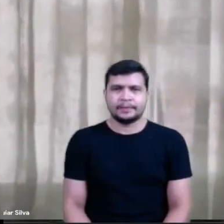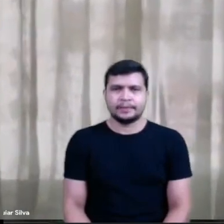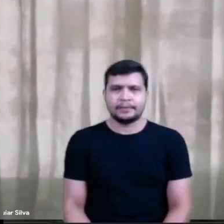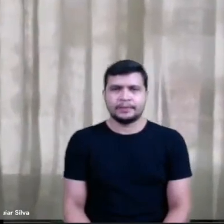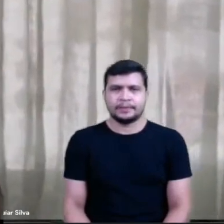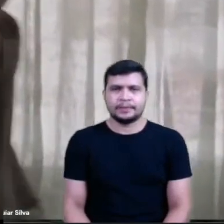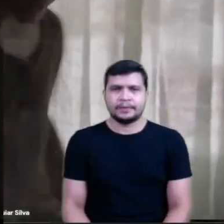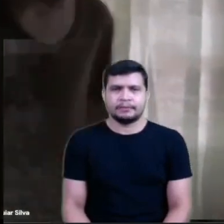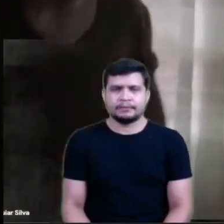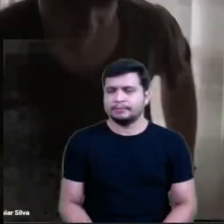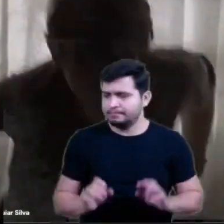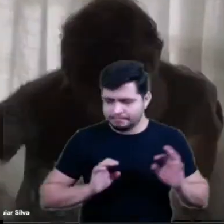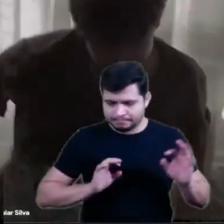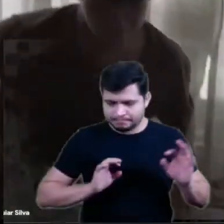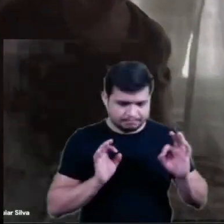Pronto.